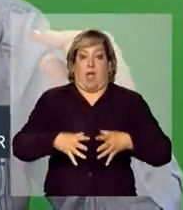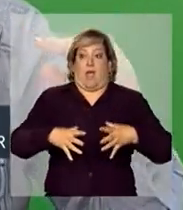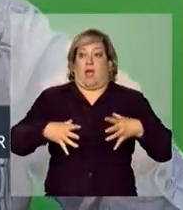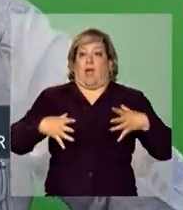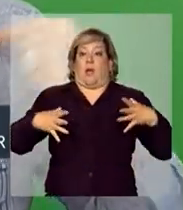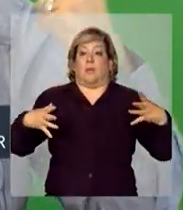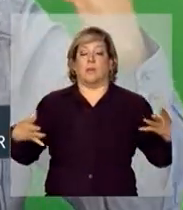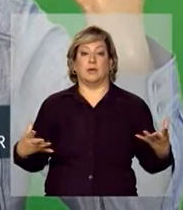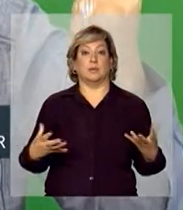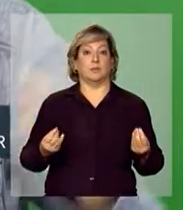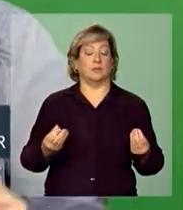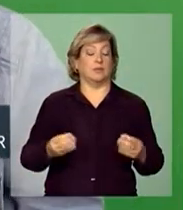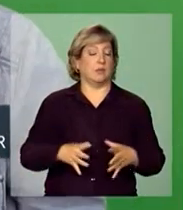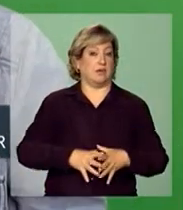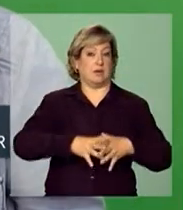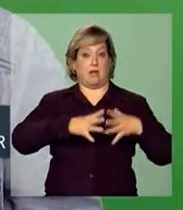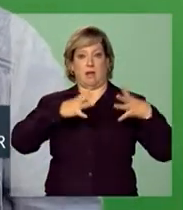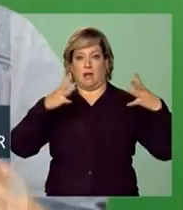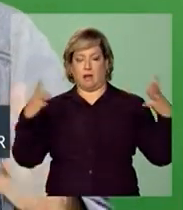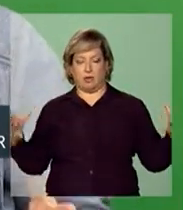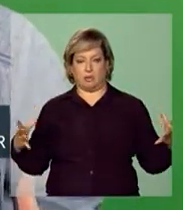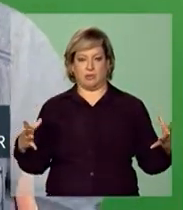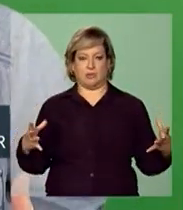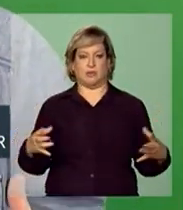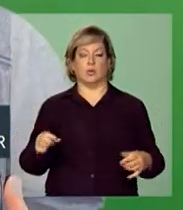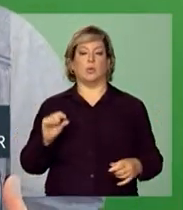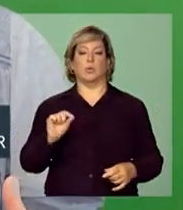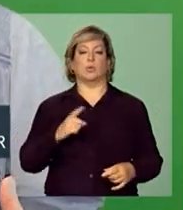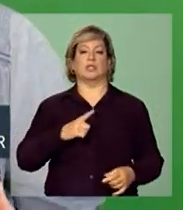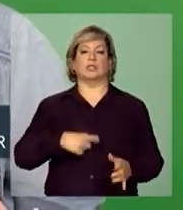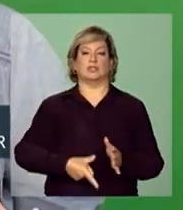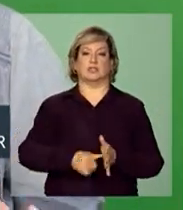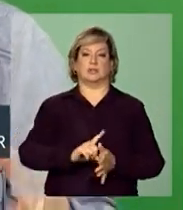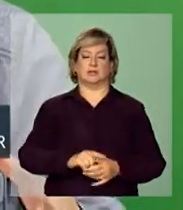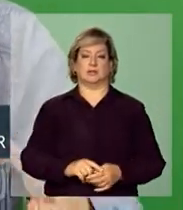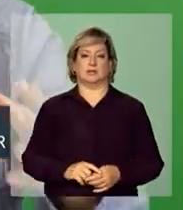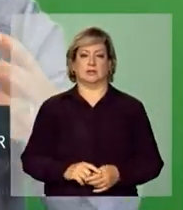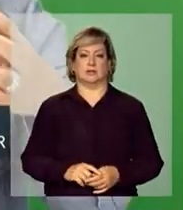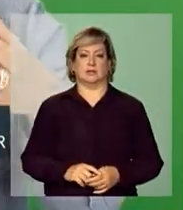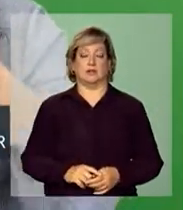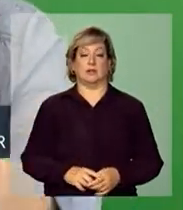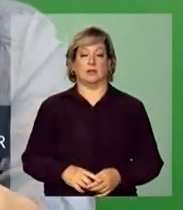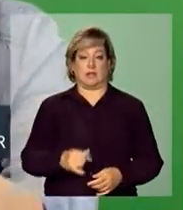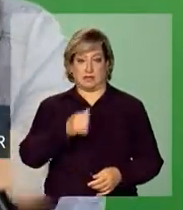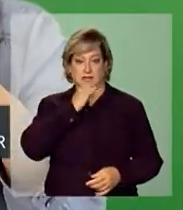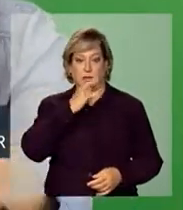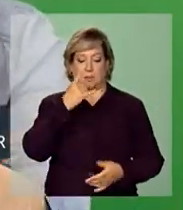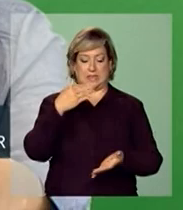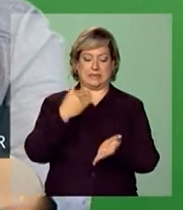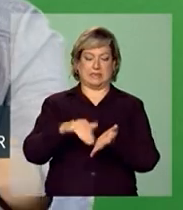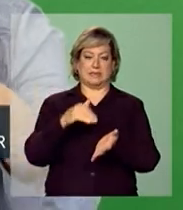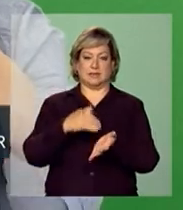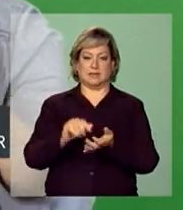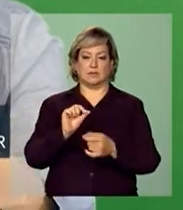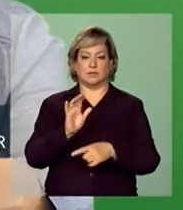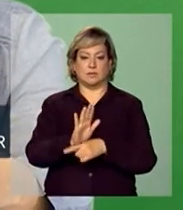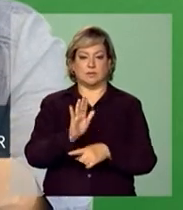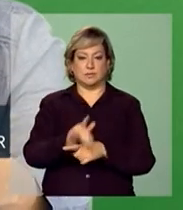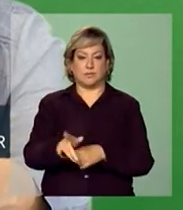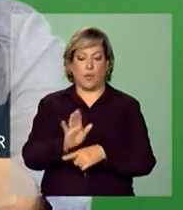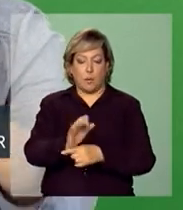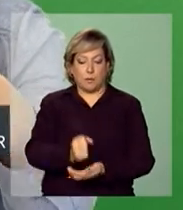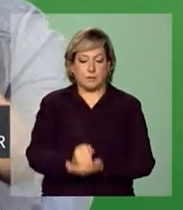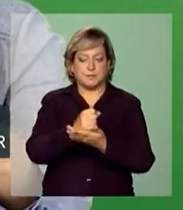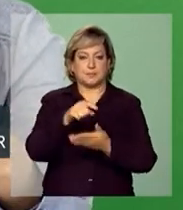institucional infinitamente maior do que tinha uma coisa é uma secretaria cuidar da proteção